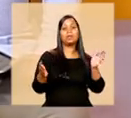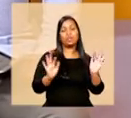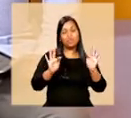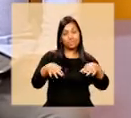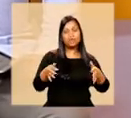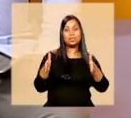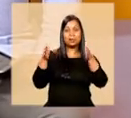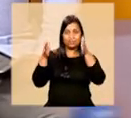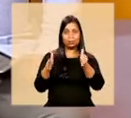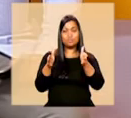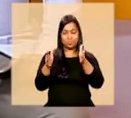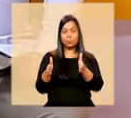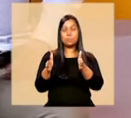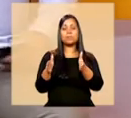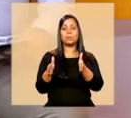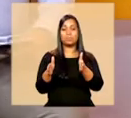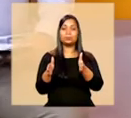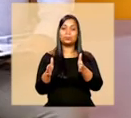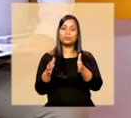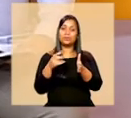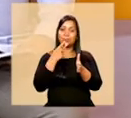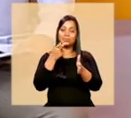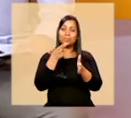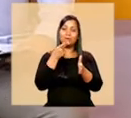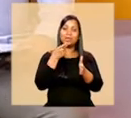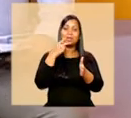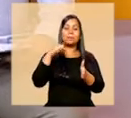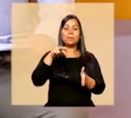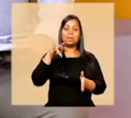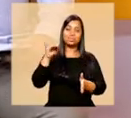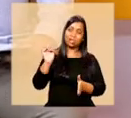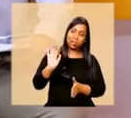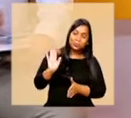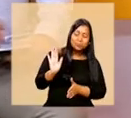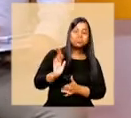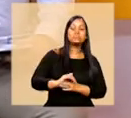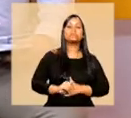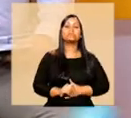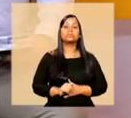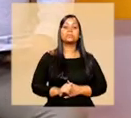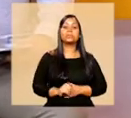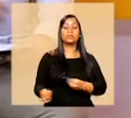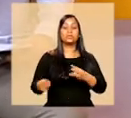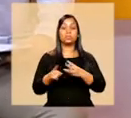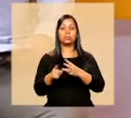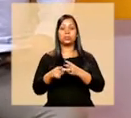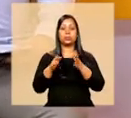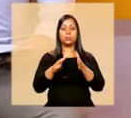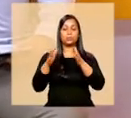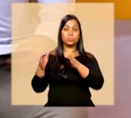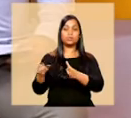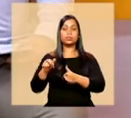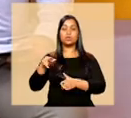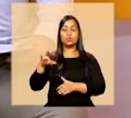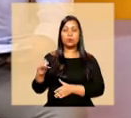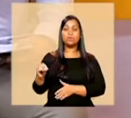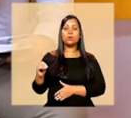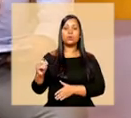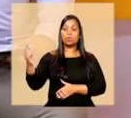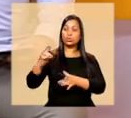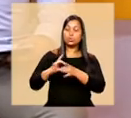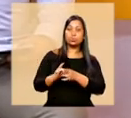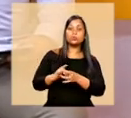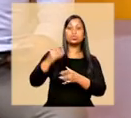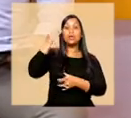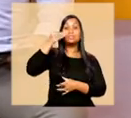que a gente encerra esse bloco, né, Matheus? A gente precisa se despedir agora da Marcela. Isso, a gente se despede da Marcela, que no terceiro e no quarto bloco, seu Silvio se